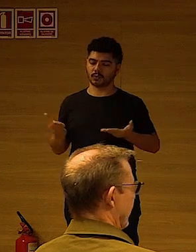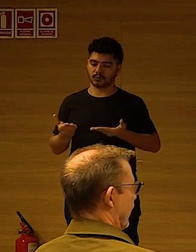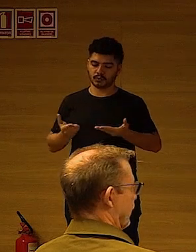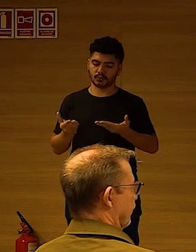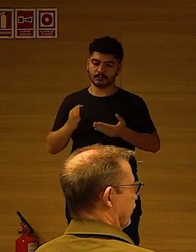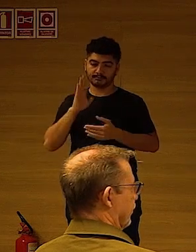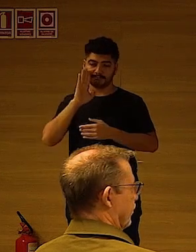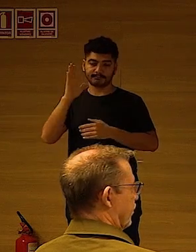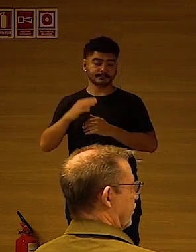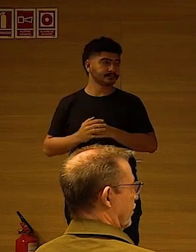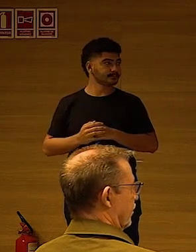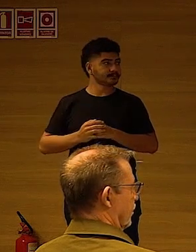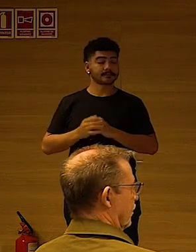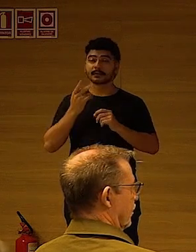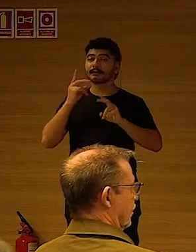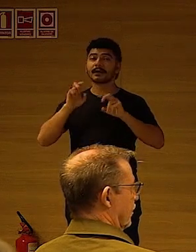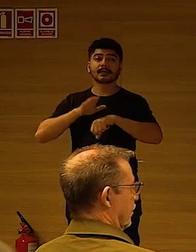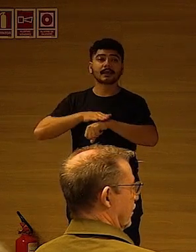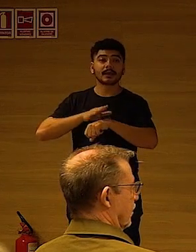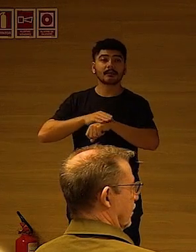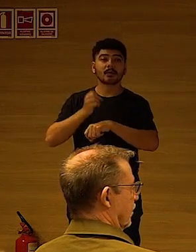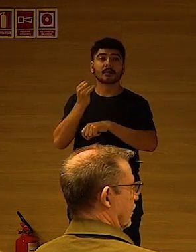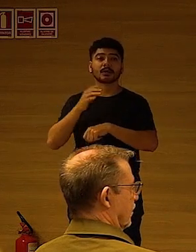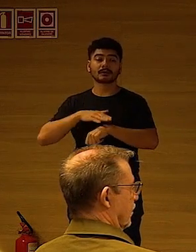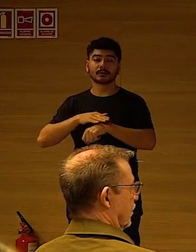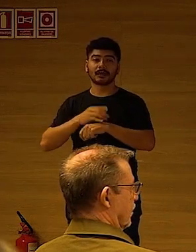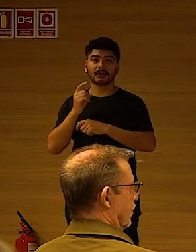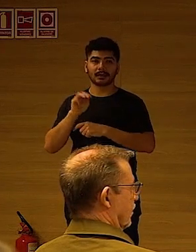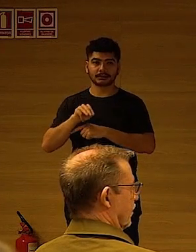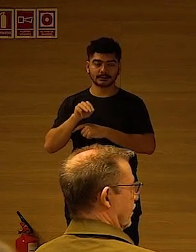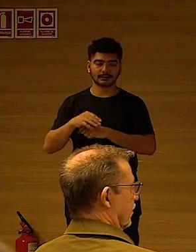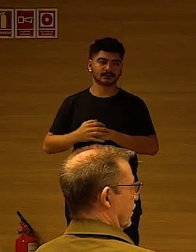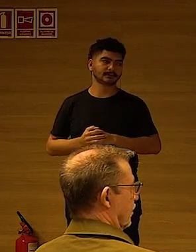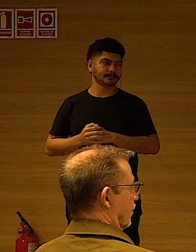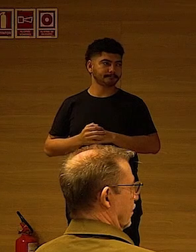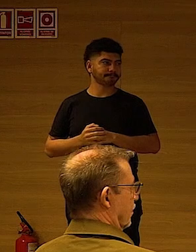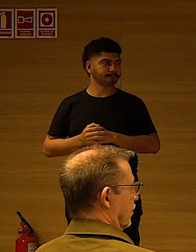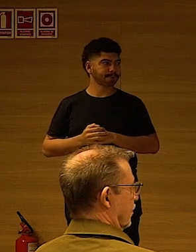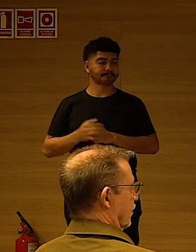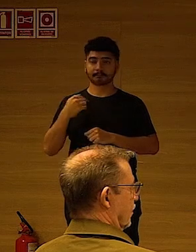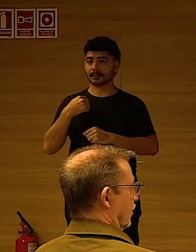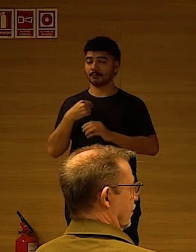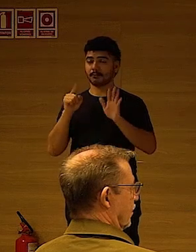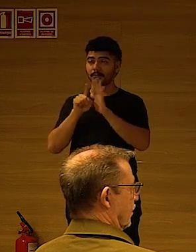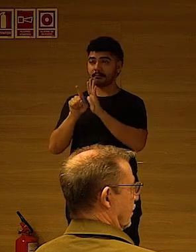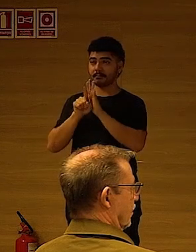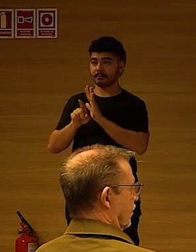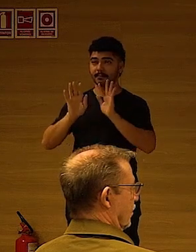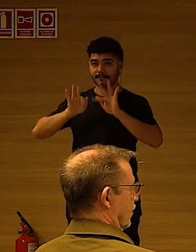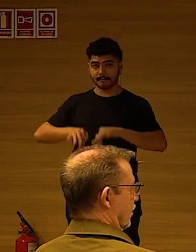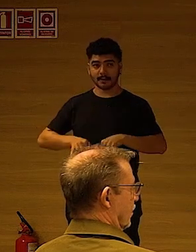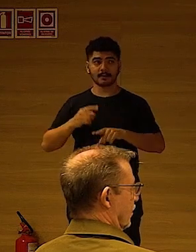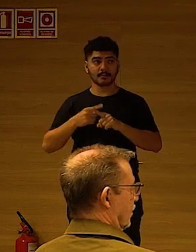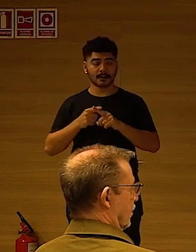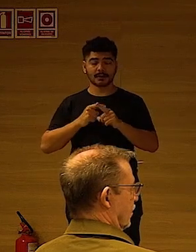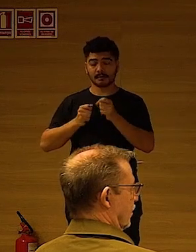tempo? 10? Então, eu vou encerrar as minhas perguntas, apesar de eu ter muitas ainda, para ver se alguém aqui dos presentes